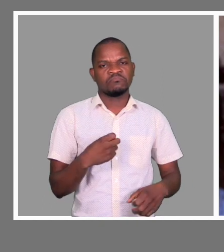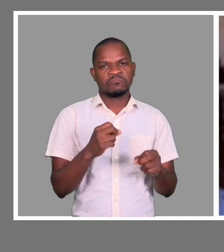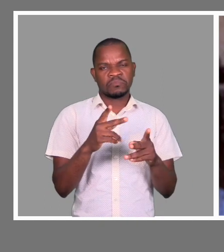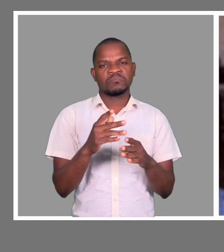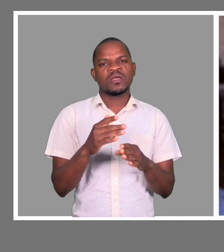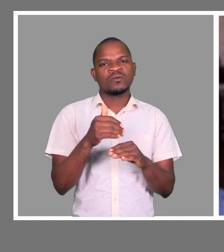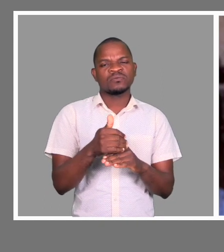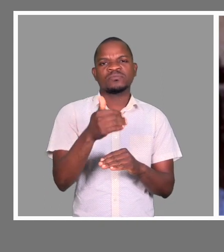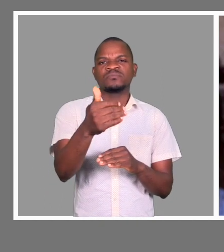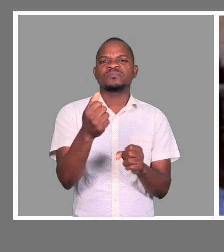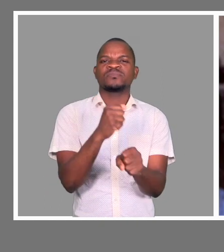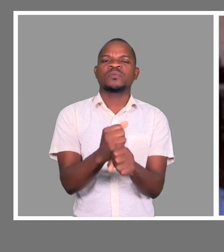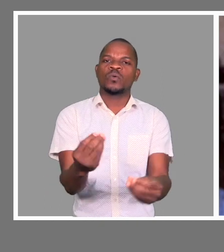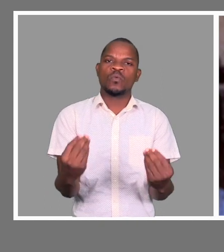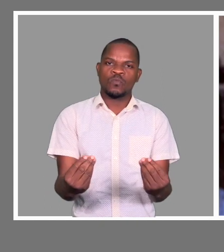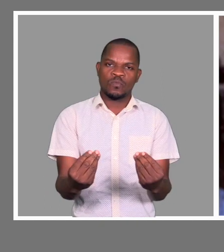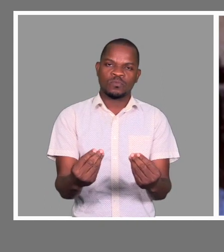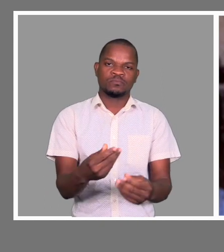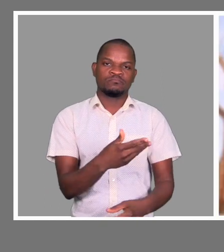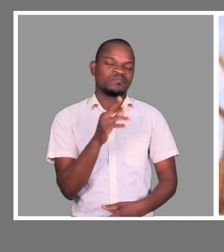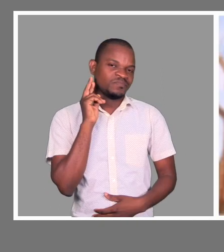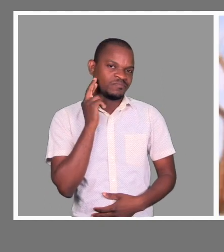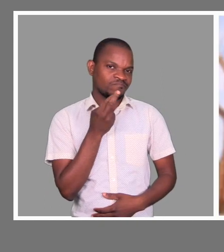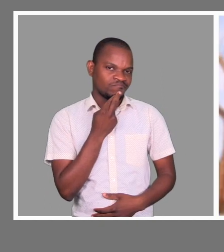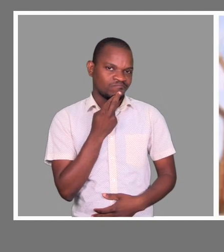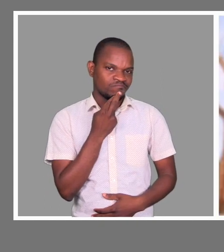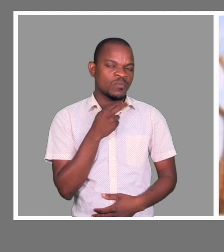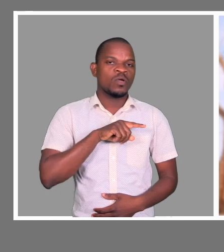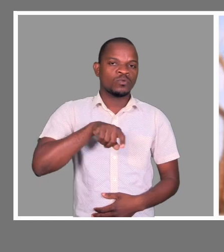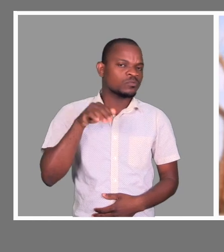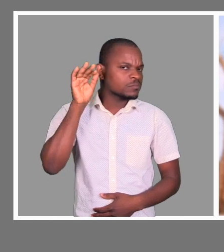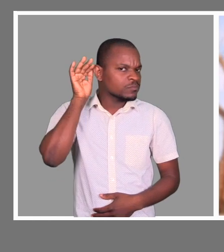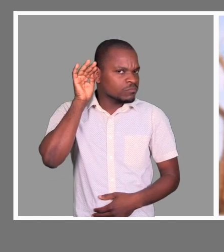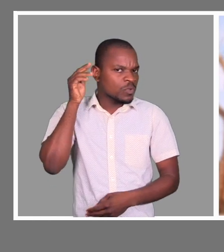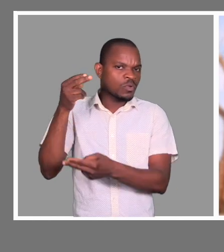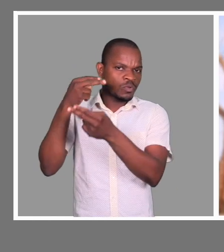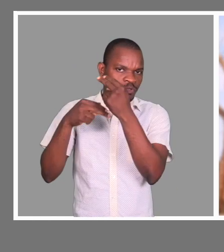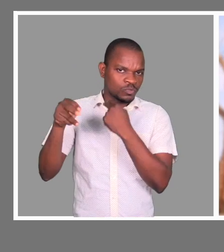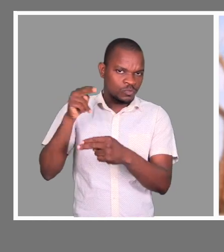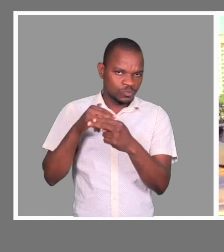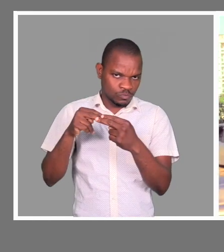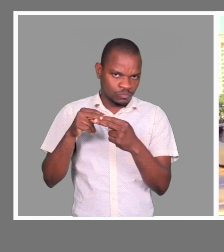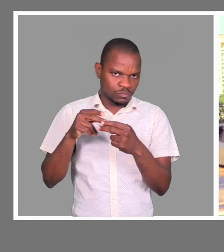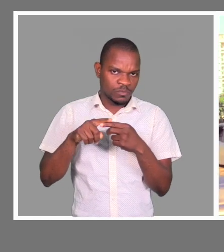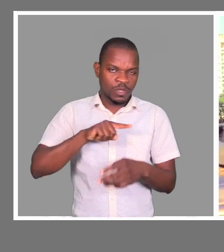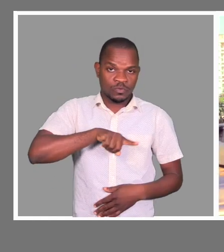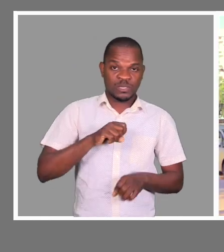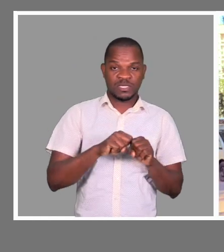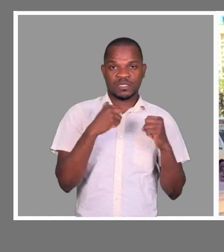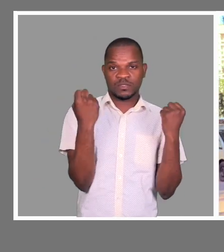As histórias chegam a nós e nós, como família de superação, nós somos